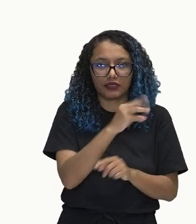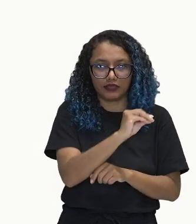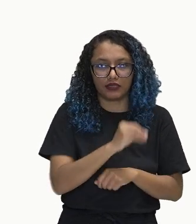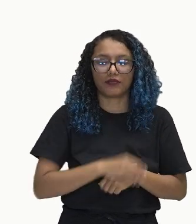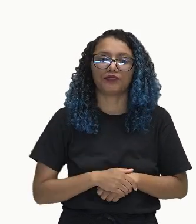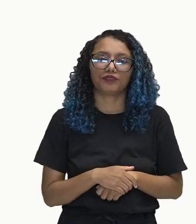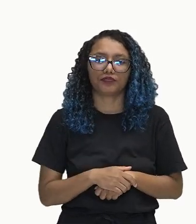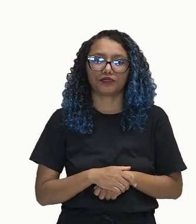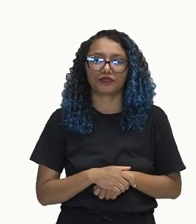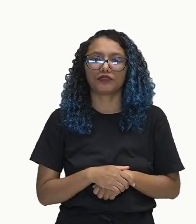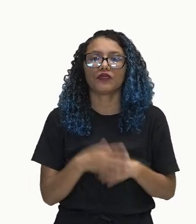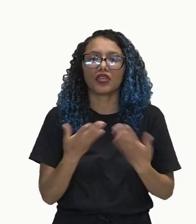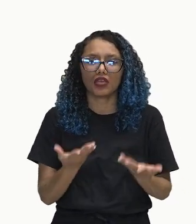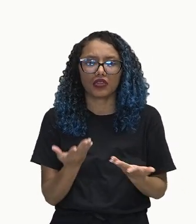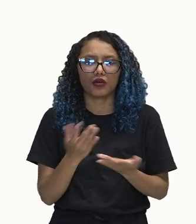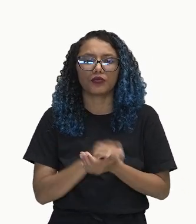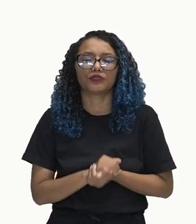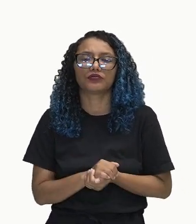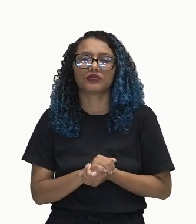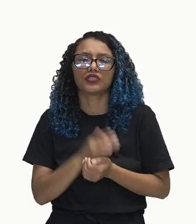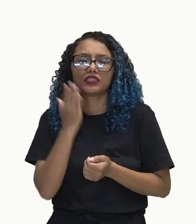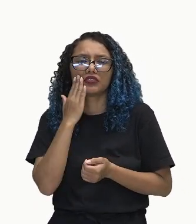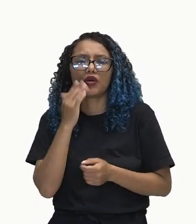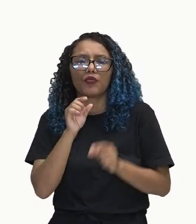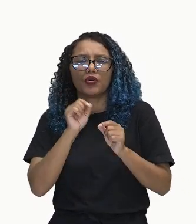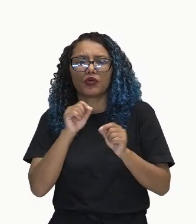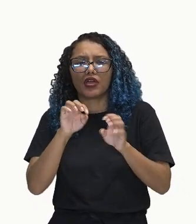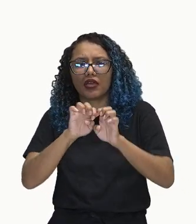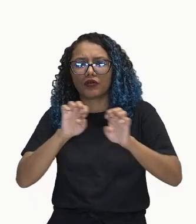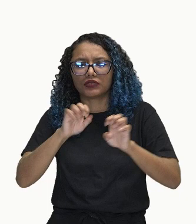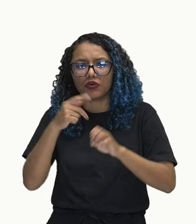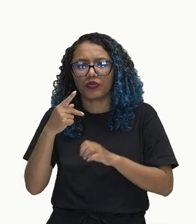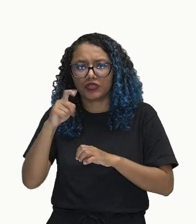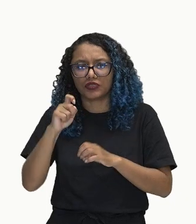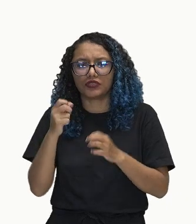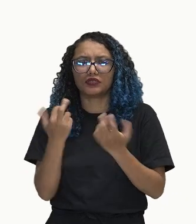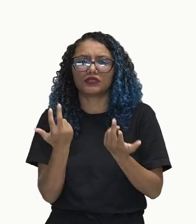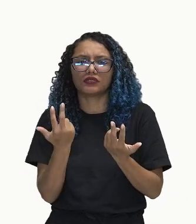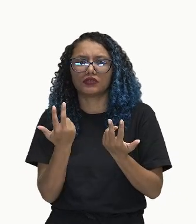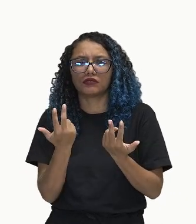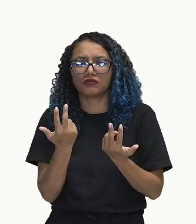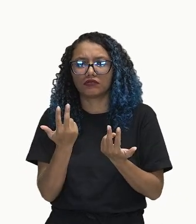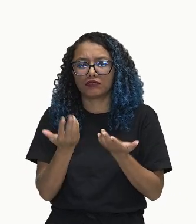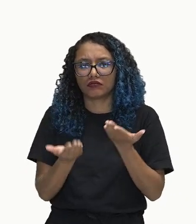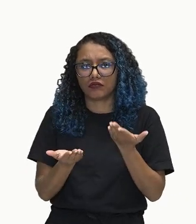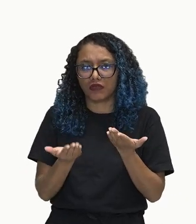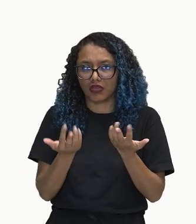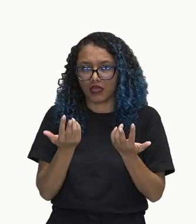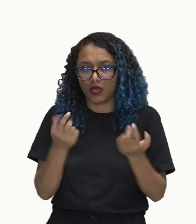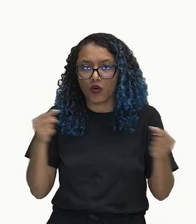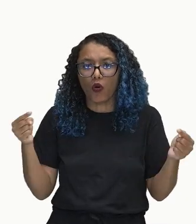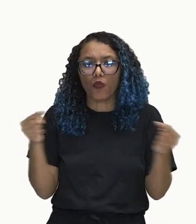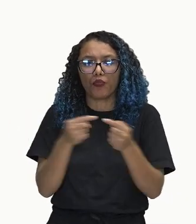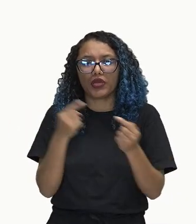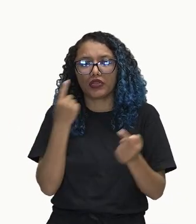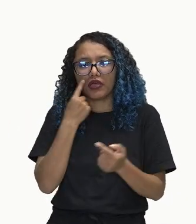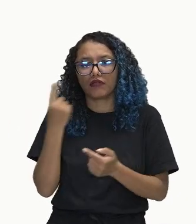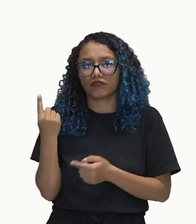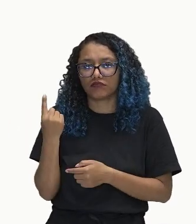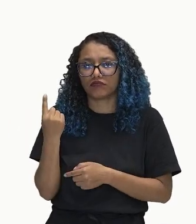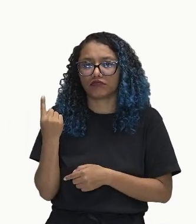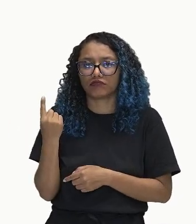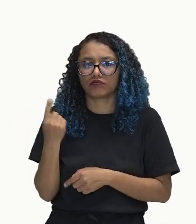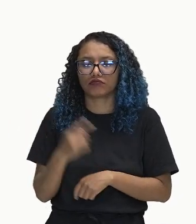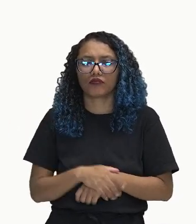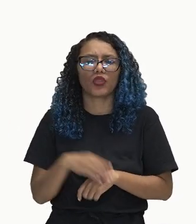30, sabendo que a função P de x é equivalente a esse produto. O que a